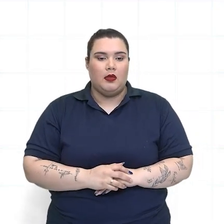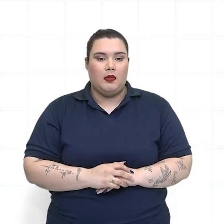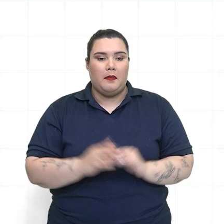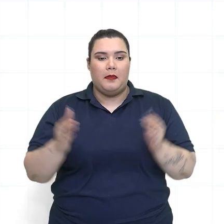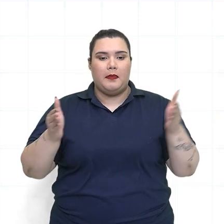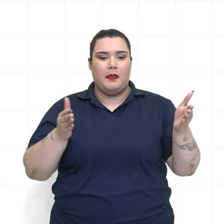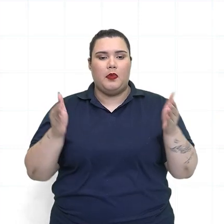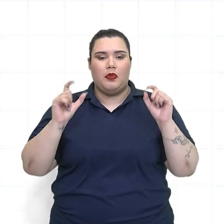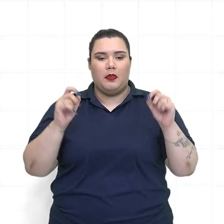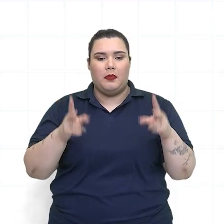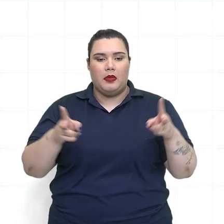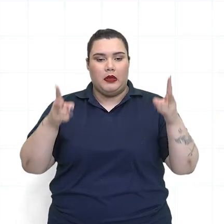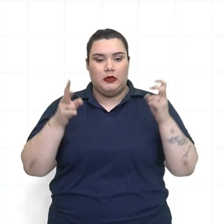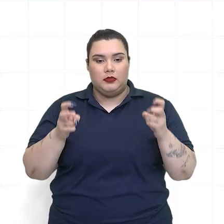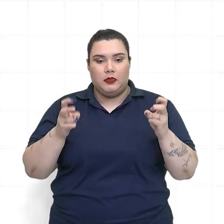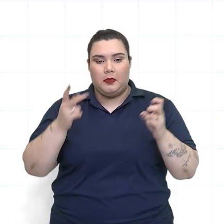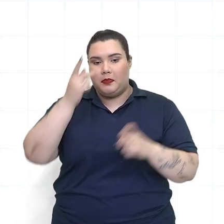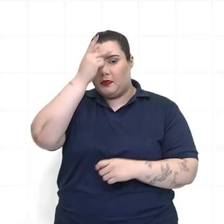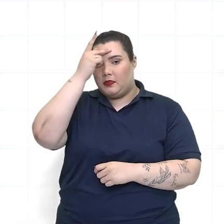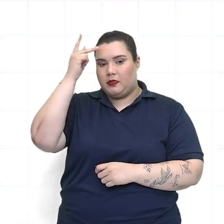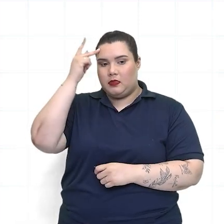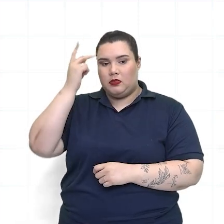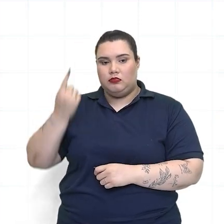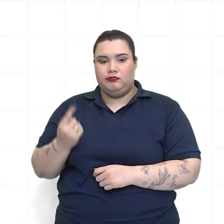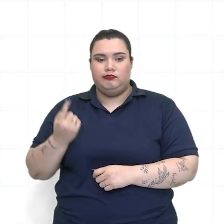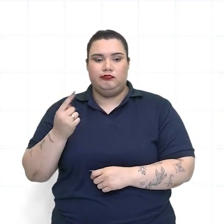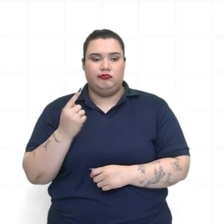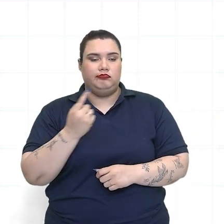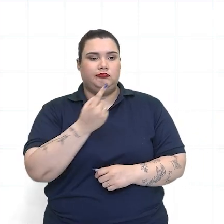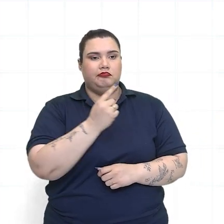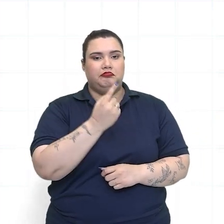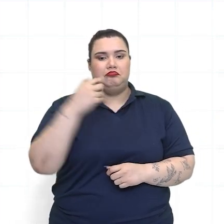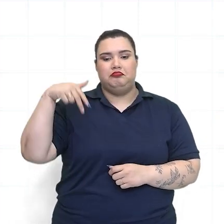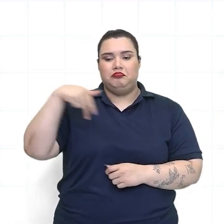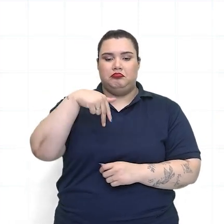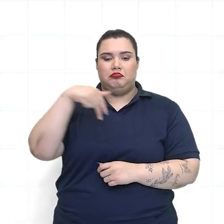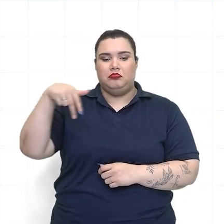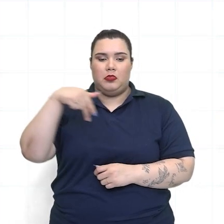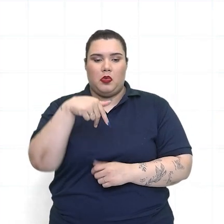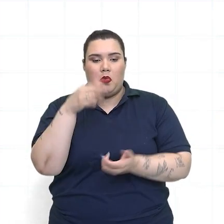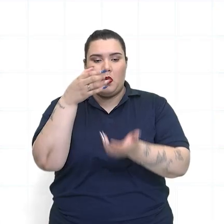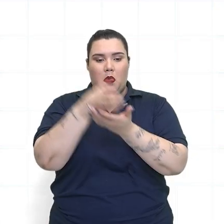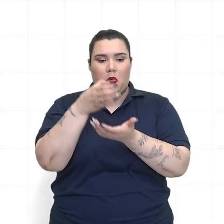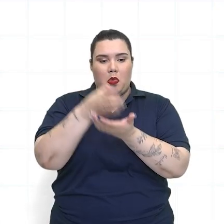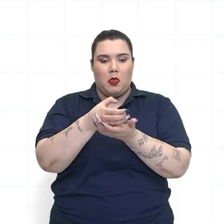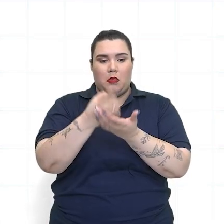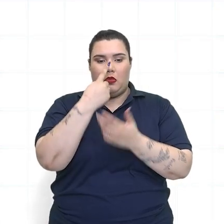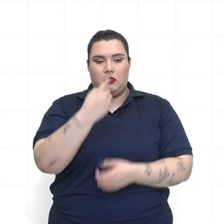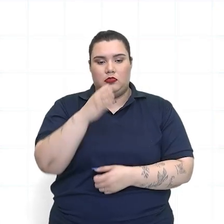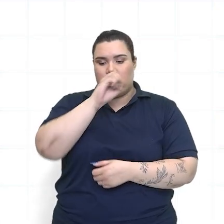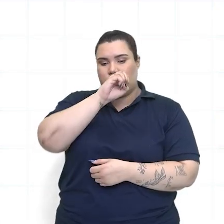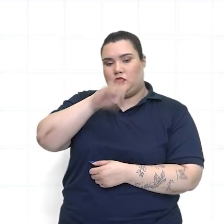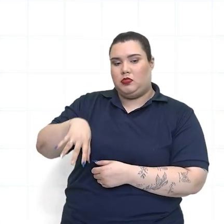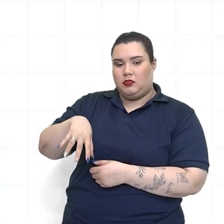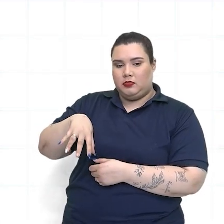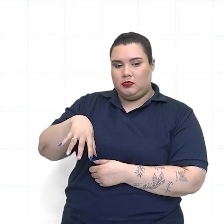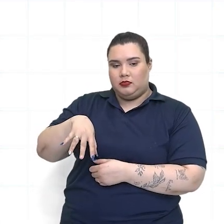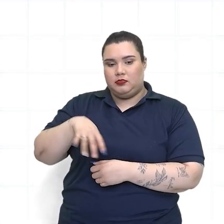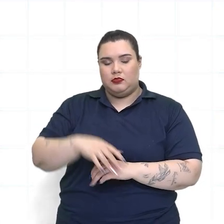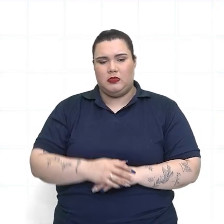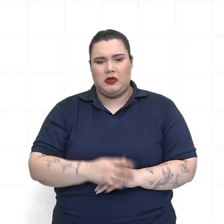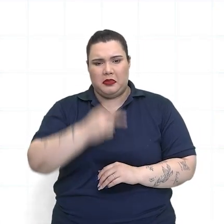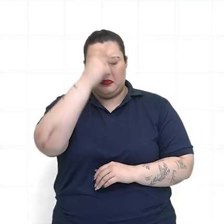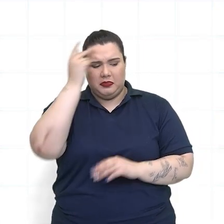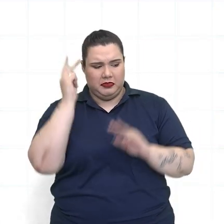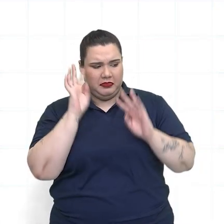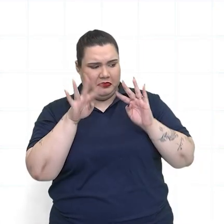vocês observam aí? Olha, uma pessoa, um rapaz vai passando e ele joga um copo no chão, né? E aí as pessoas olham para